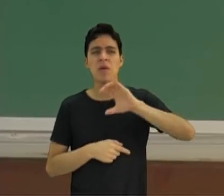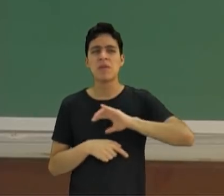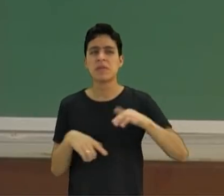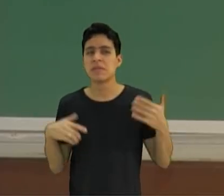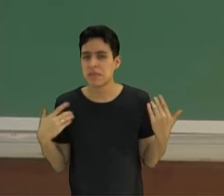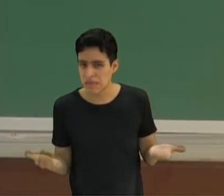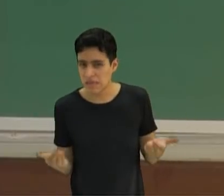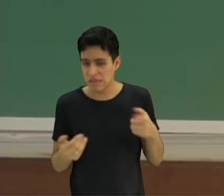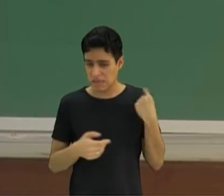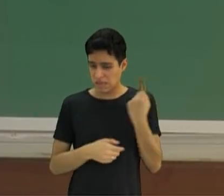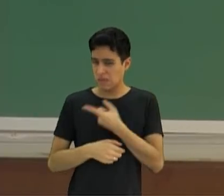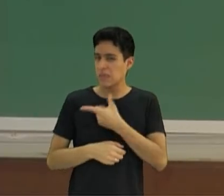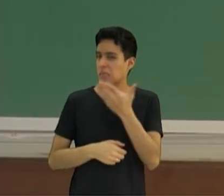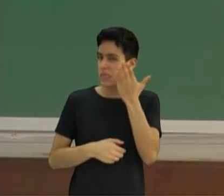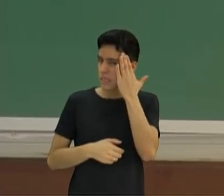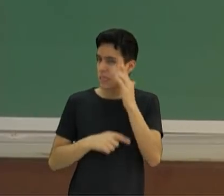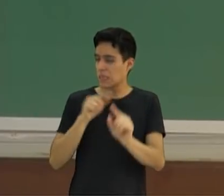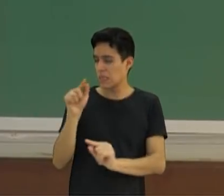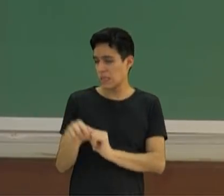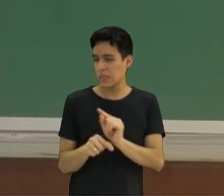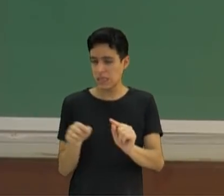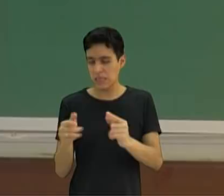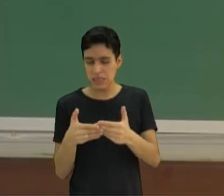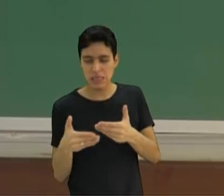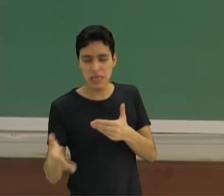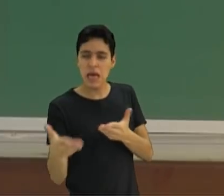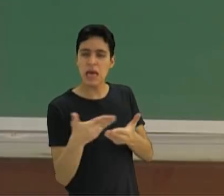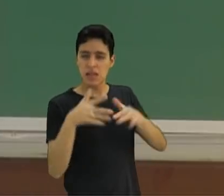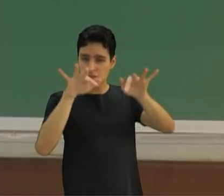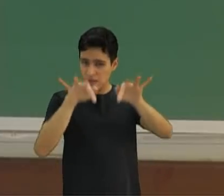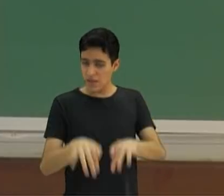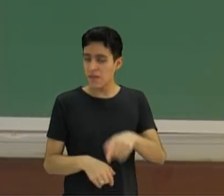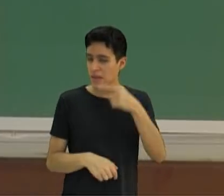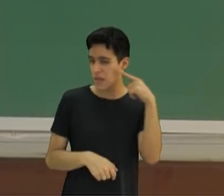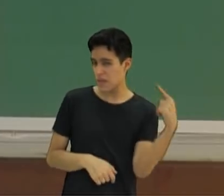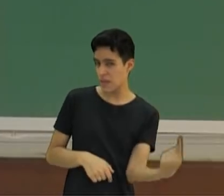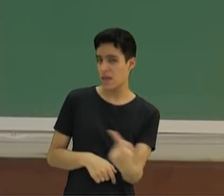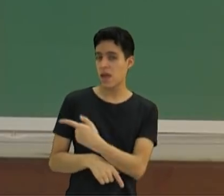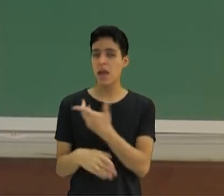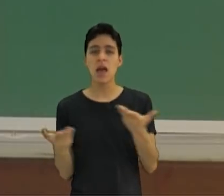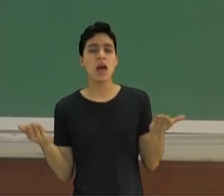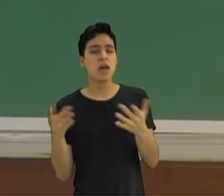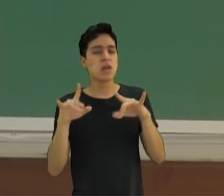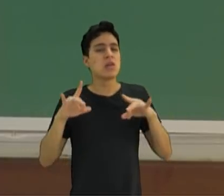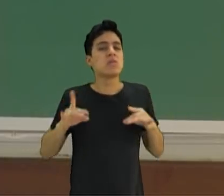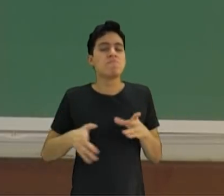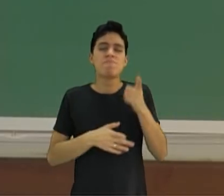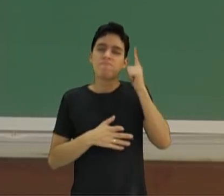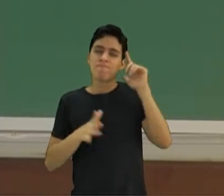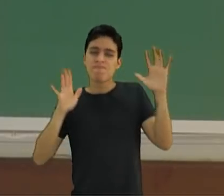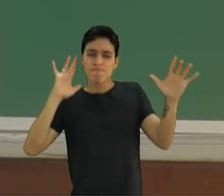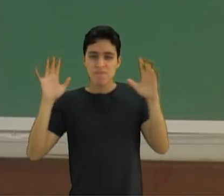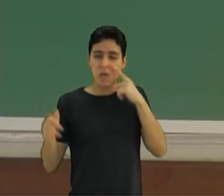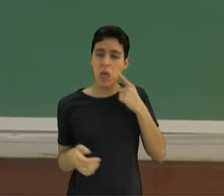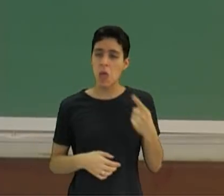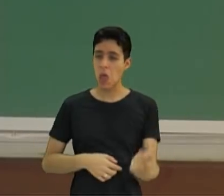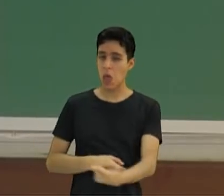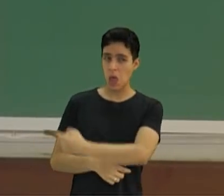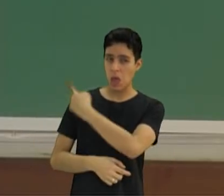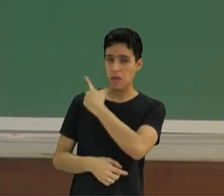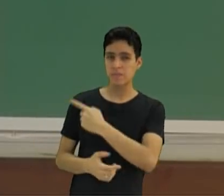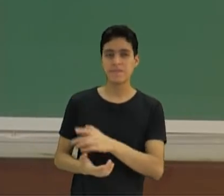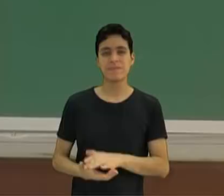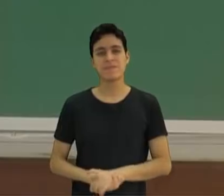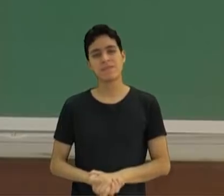que a gente tem alguma ideia disso? Porque mais para o final da aula a gente vai ver, tá? Por enquanto a gente vai ficar no suspense.